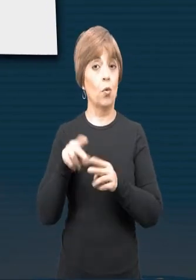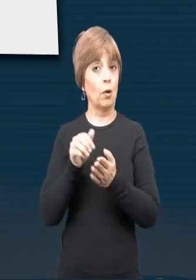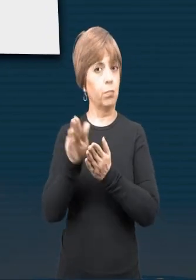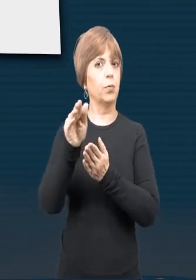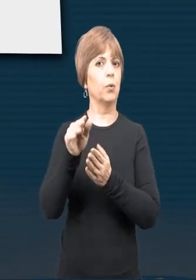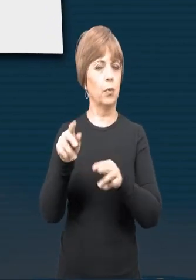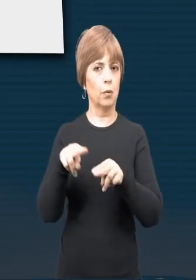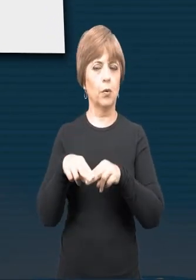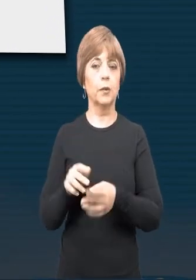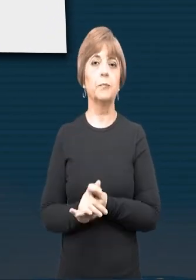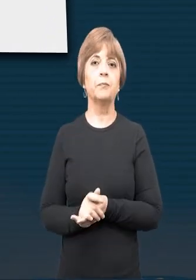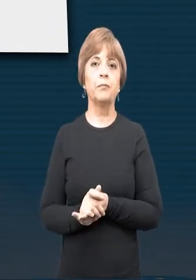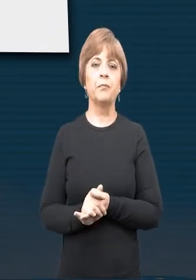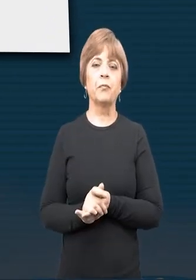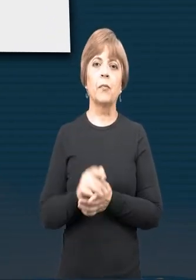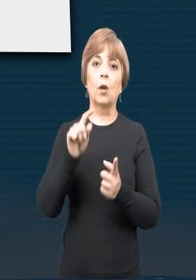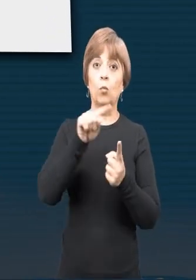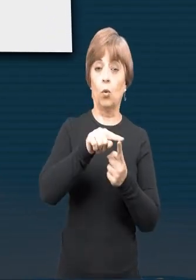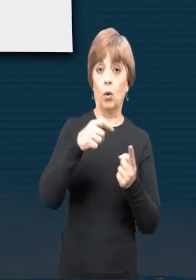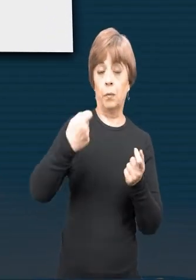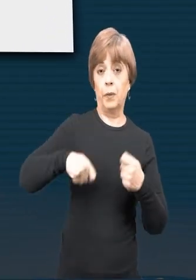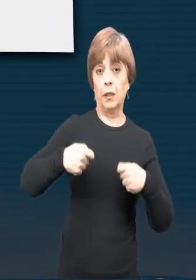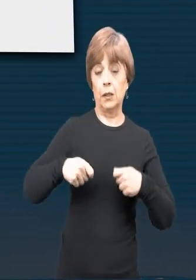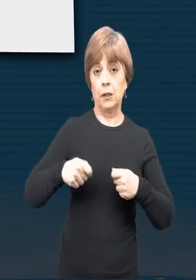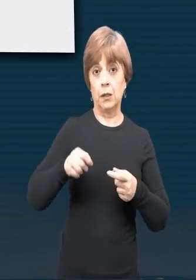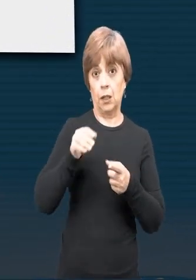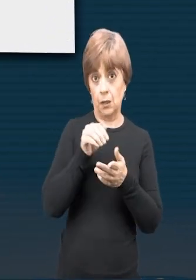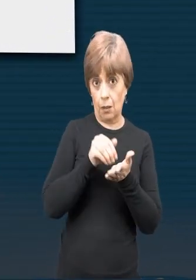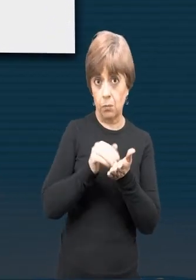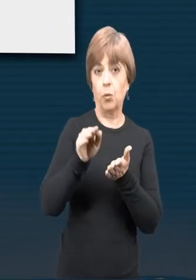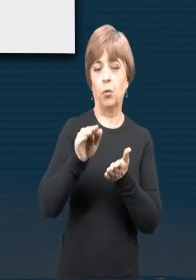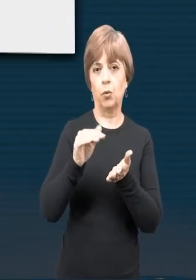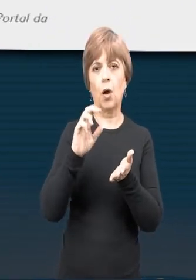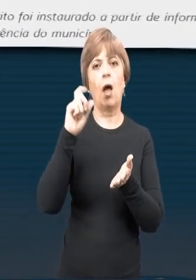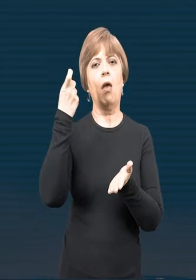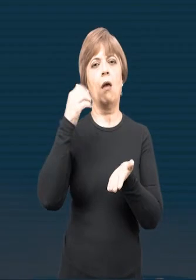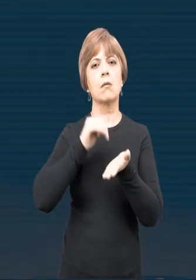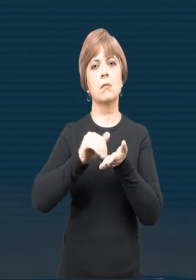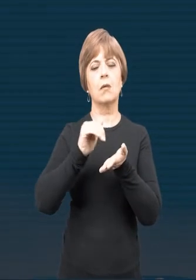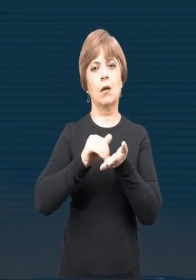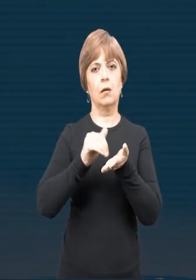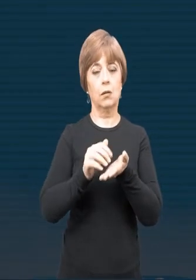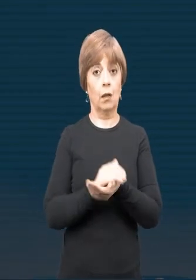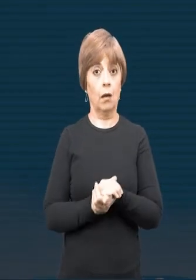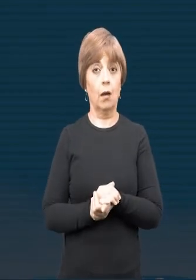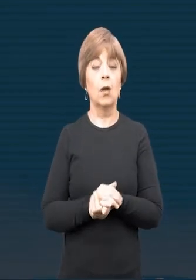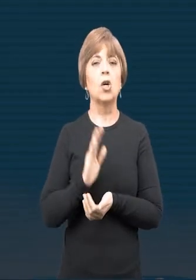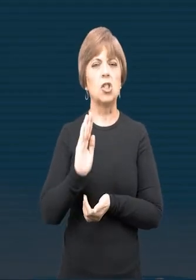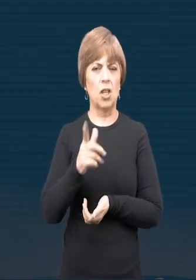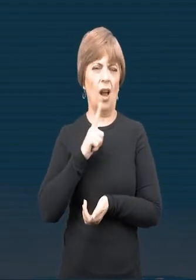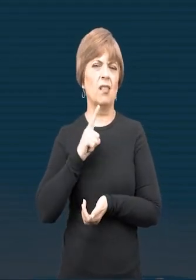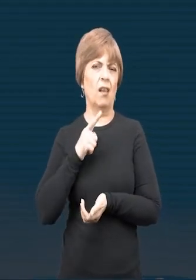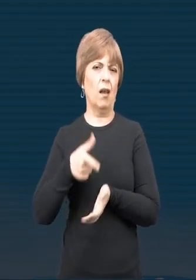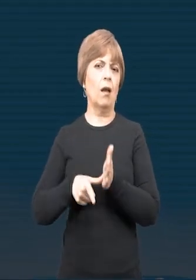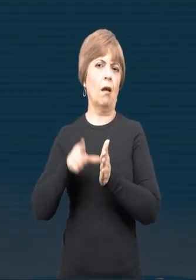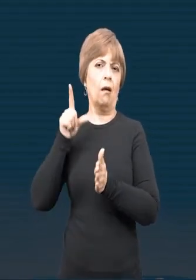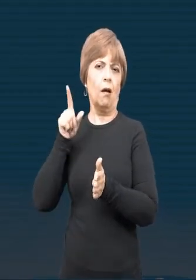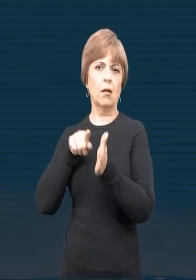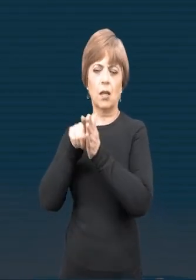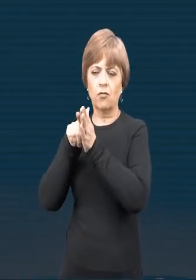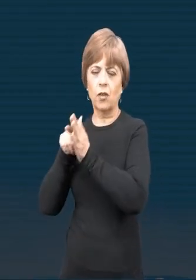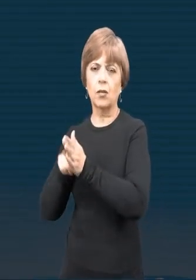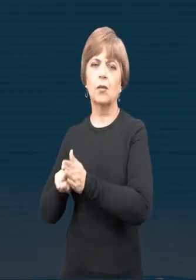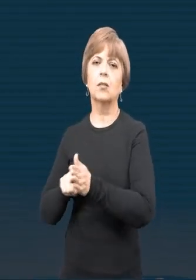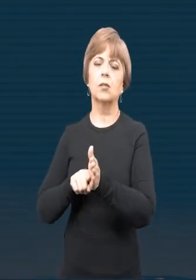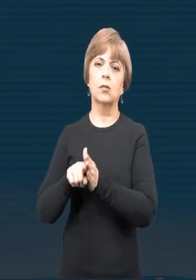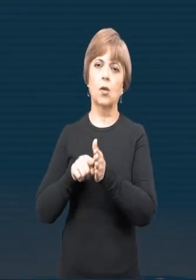do Ministério Público. Com relação à necessidade de exoneração do ex-secretário de Saúde, Roberto Petro, já havia uma investigação em curso com